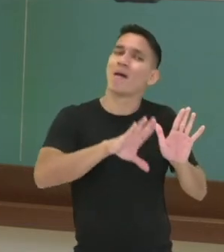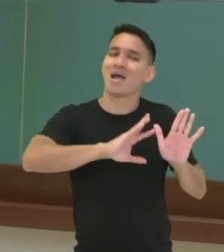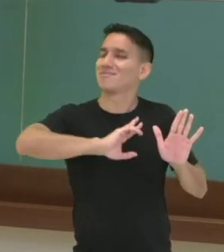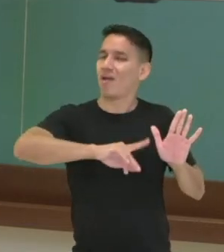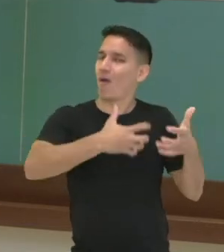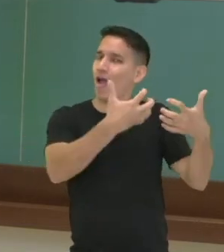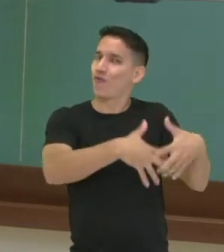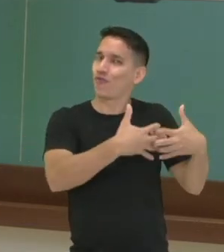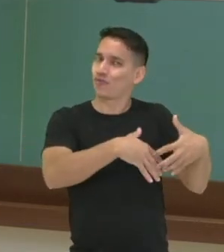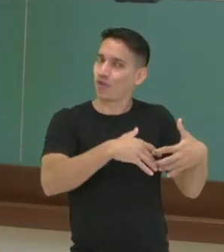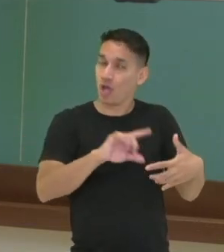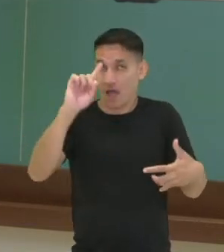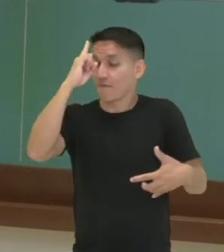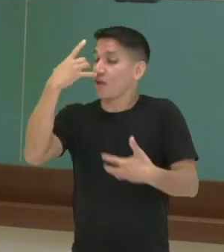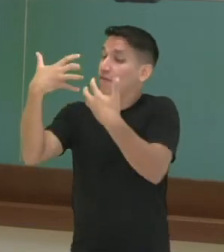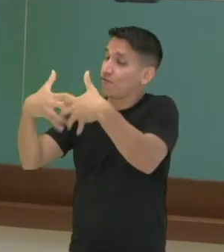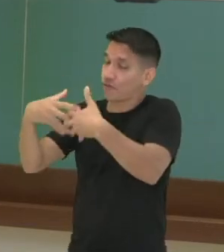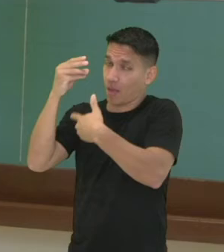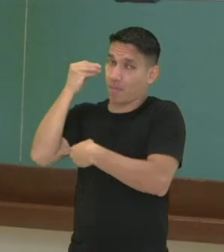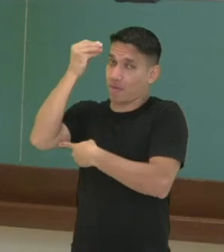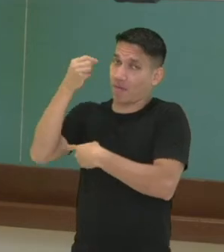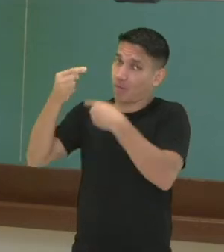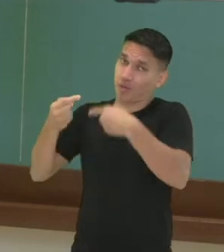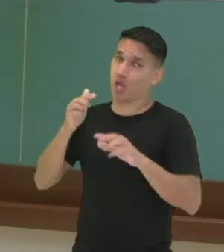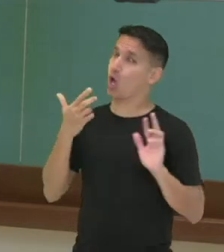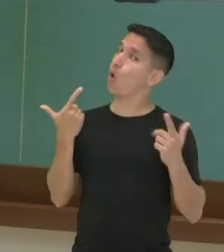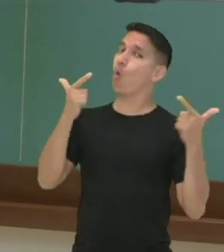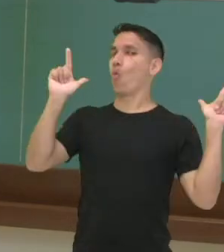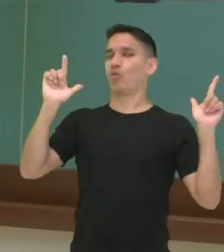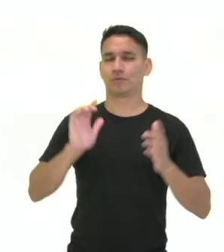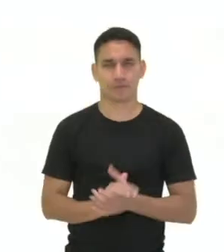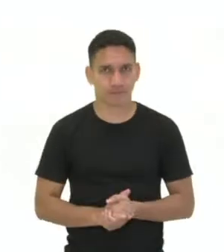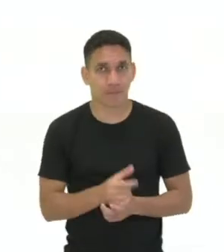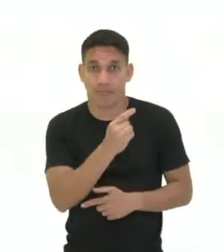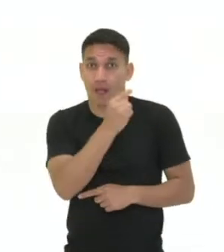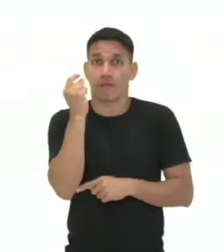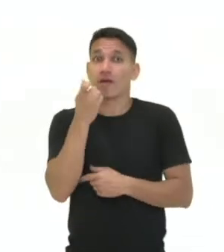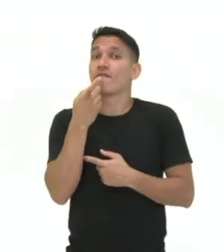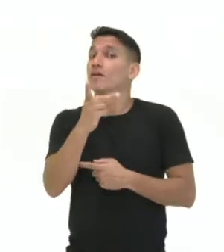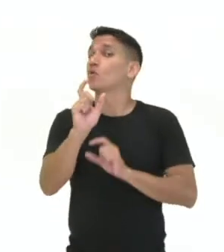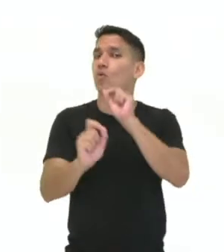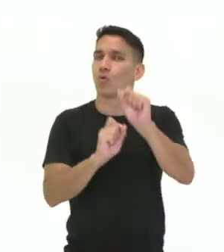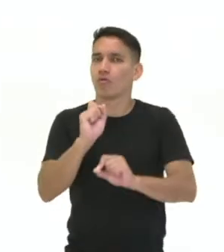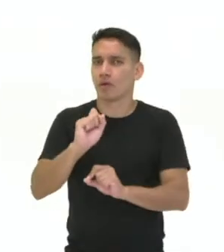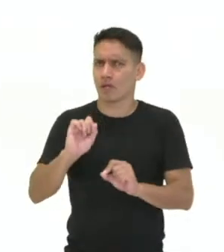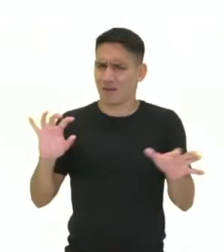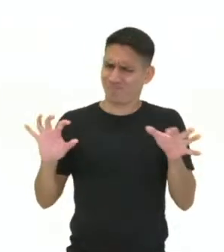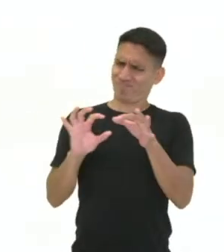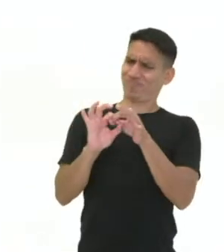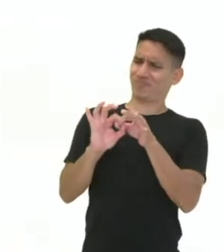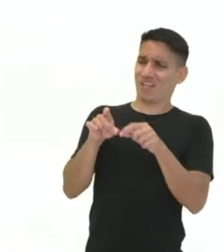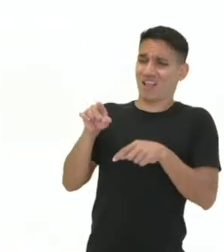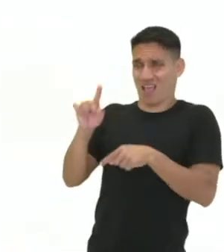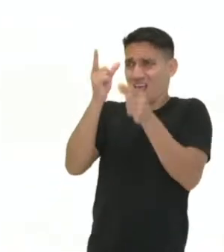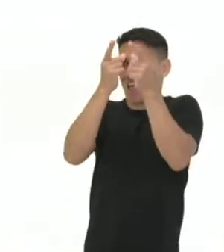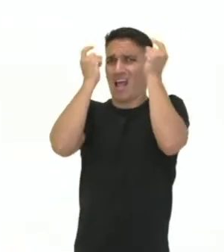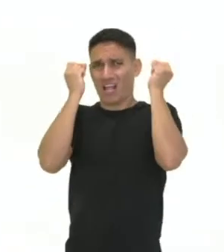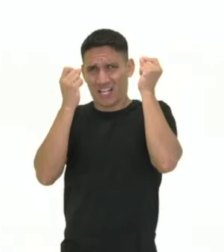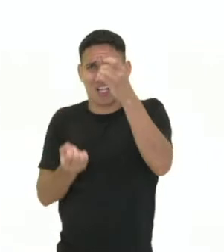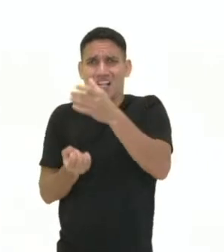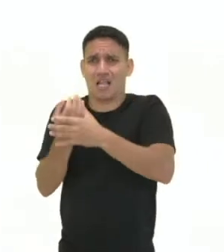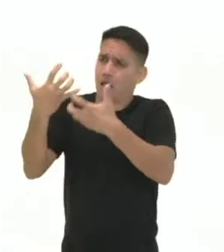a experiência política. Para Wolff, atribuir a invenção da política aos gregos seria fazer do